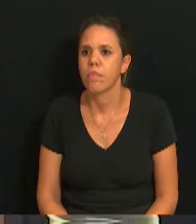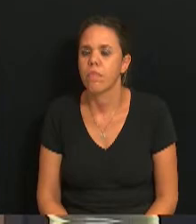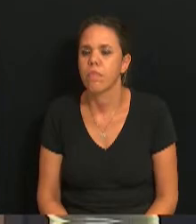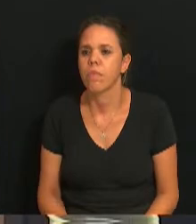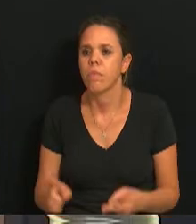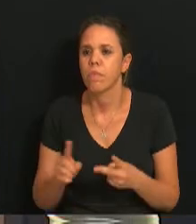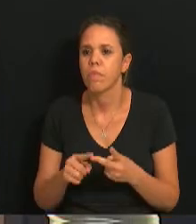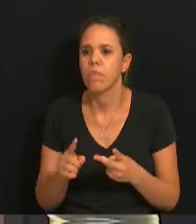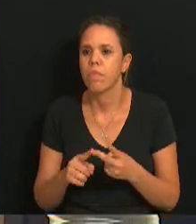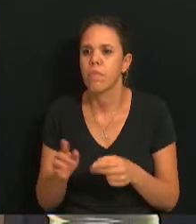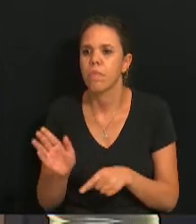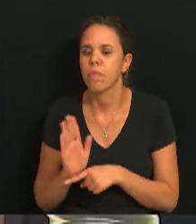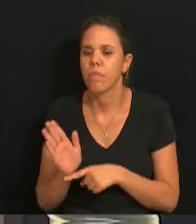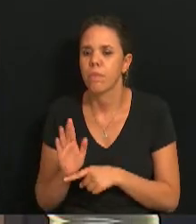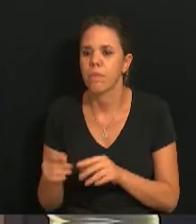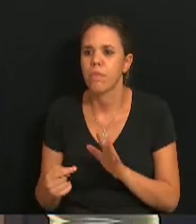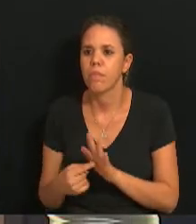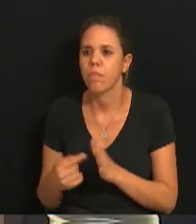para passar,